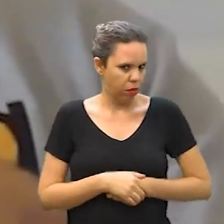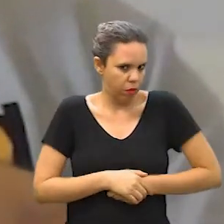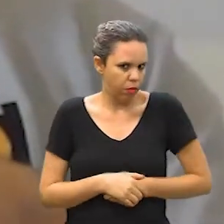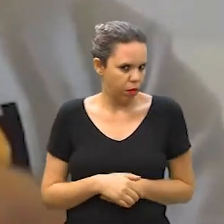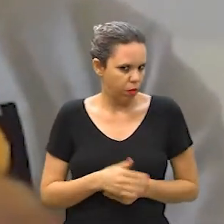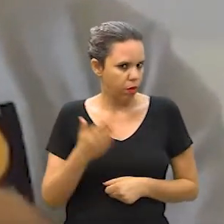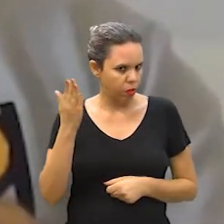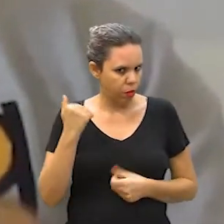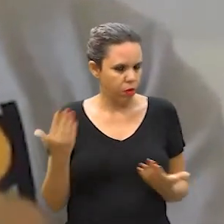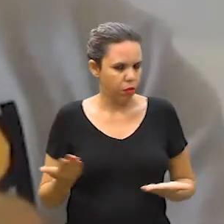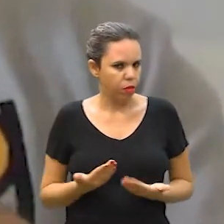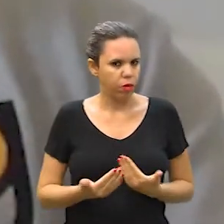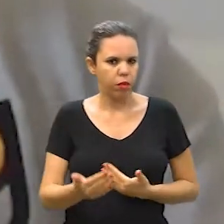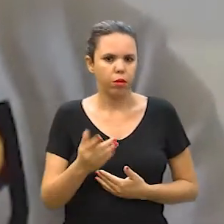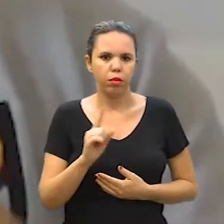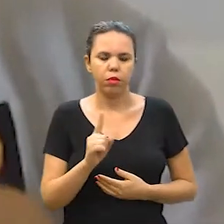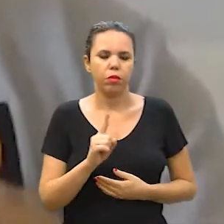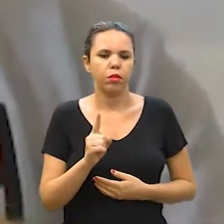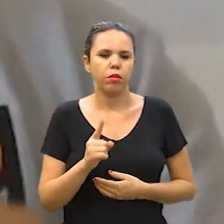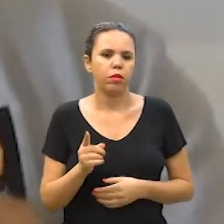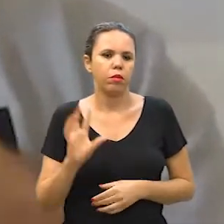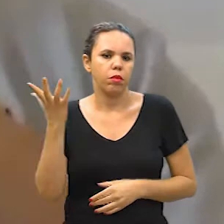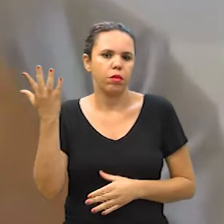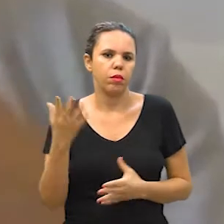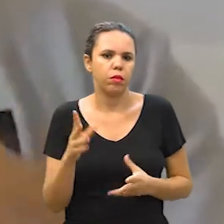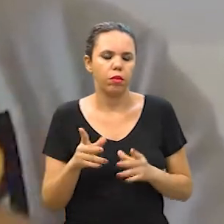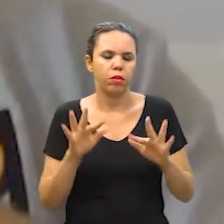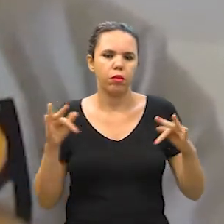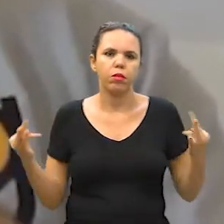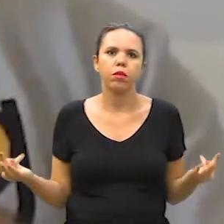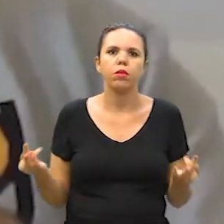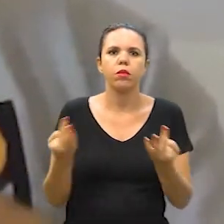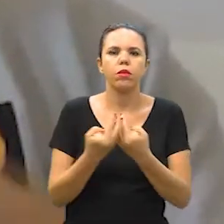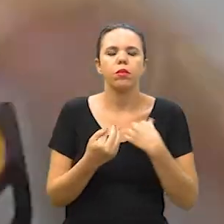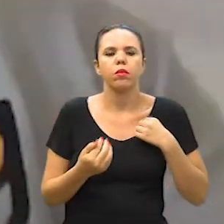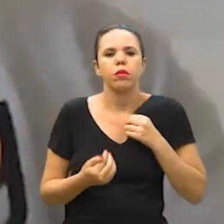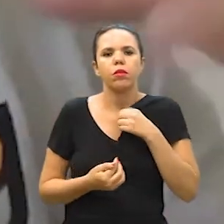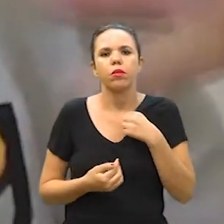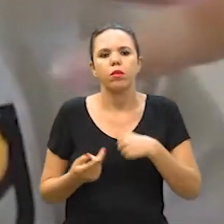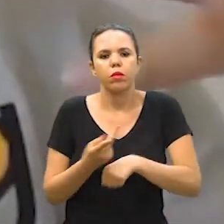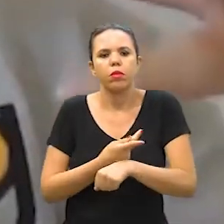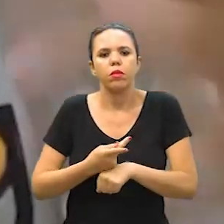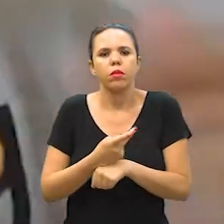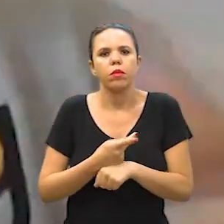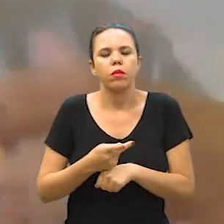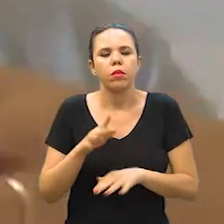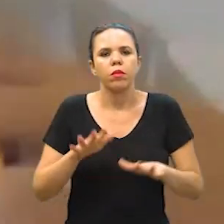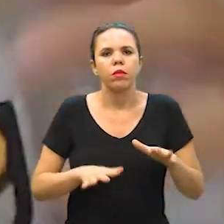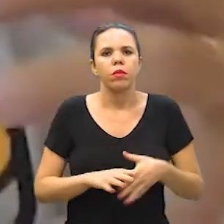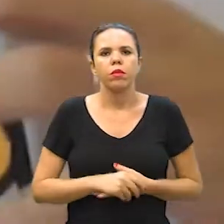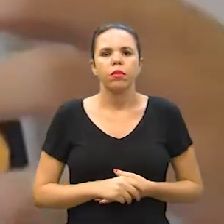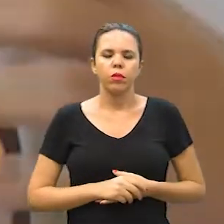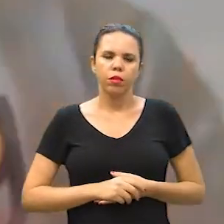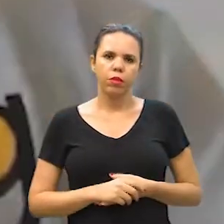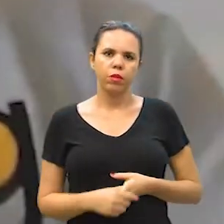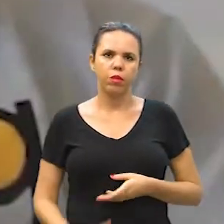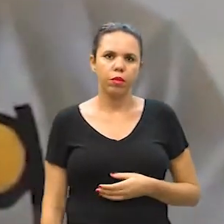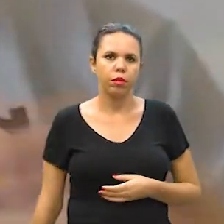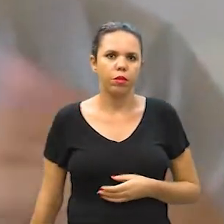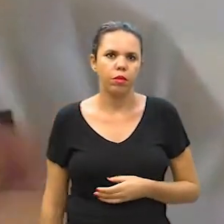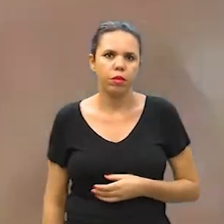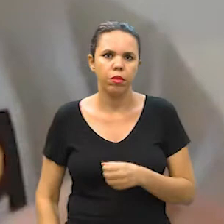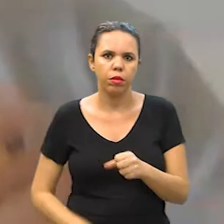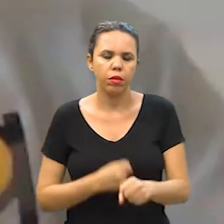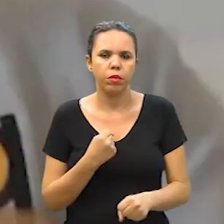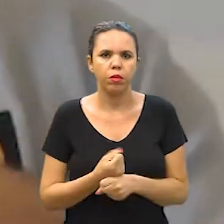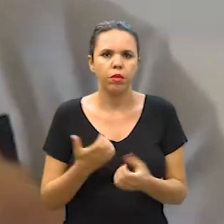gente sabe que hoje em dia não é muito o que ocorre. Tem muitos pais que acabam procurando, muitas vezes, até no mesmo